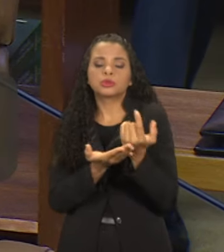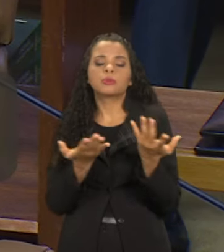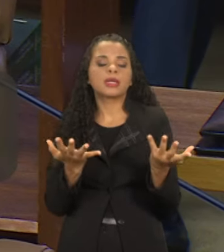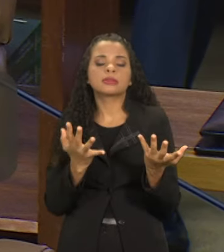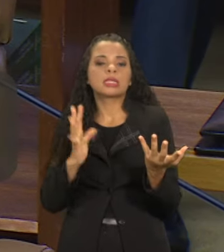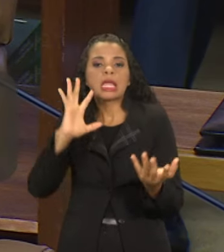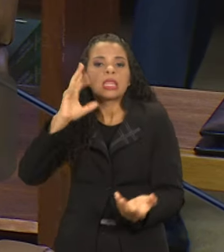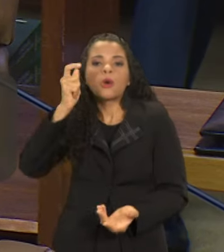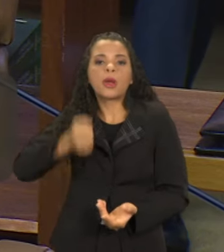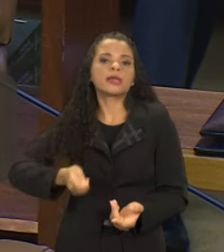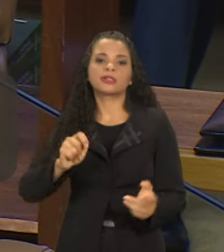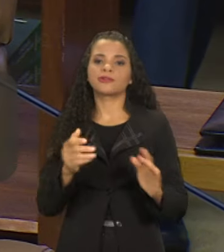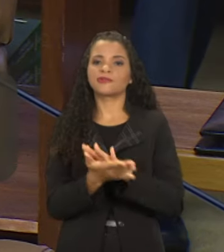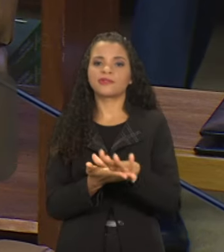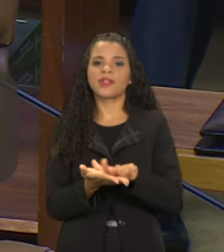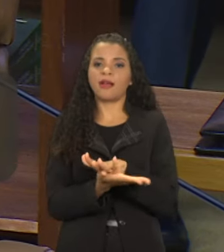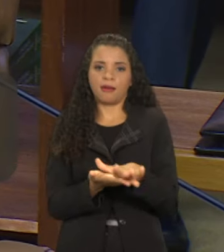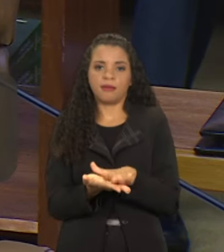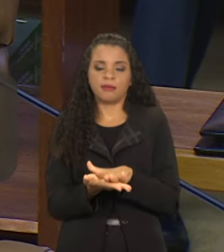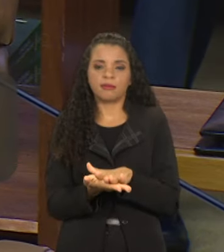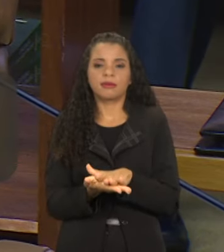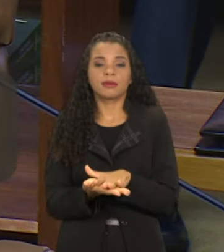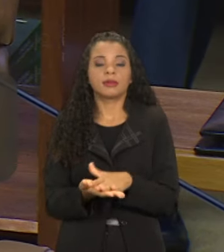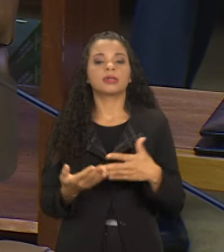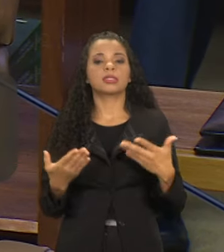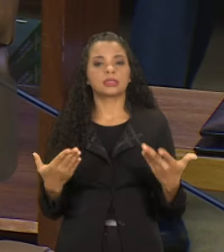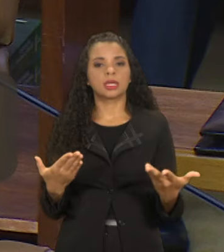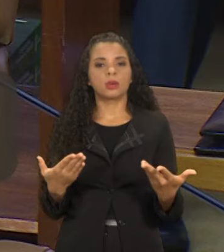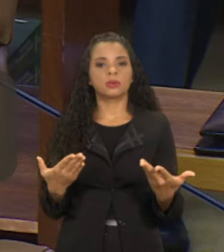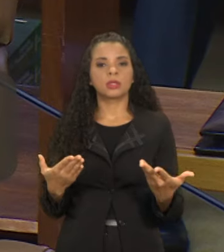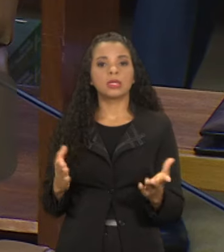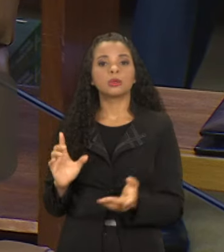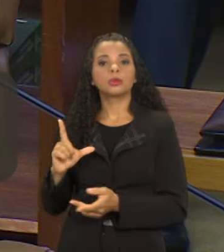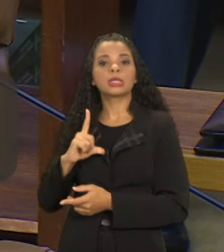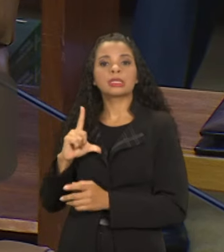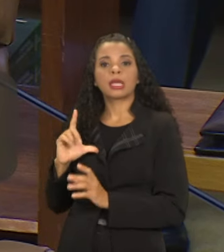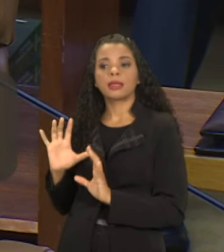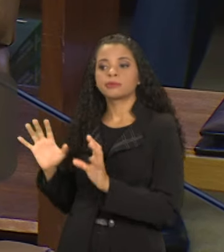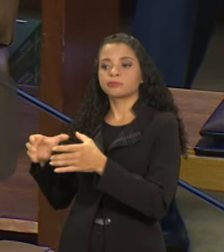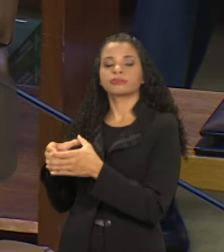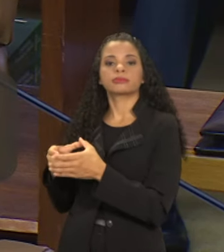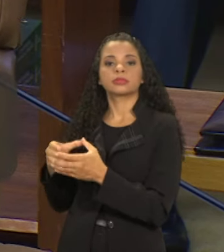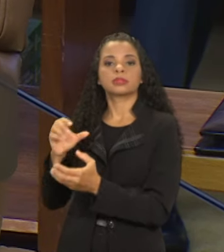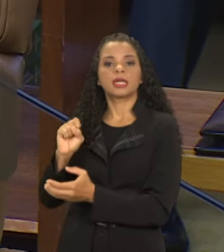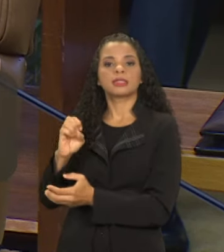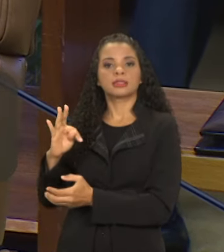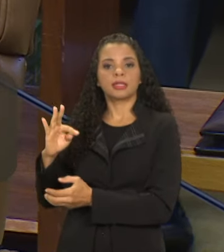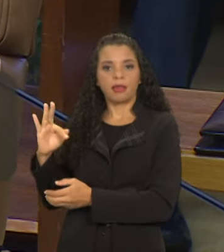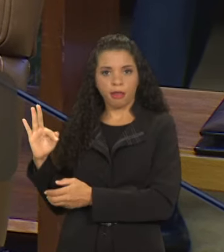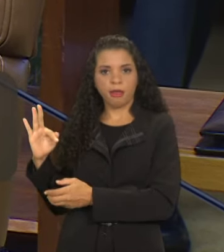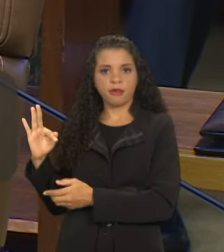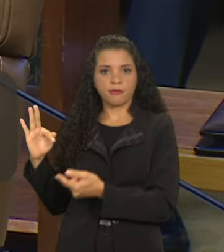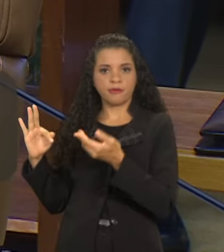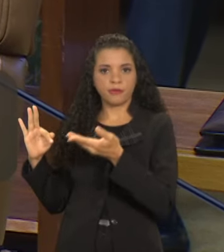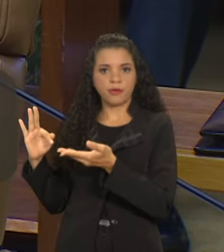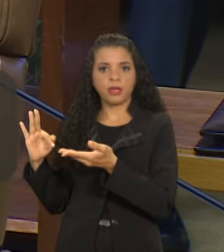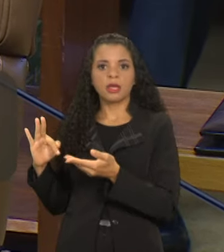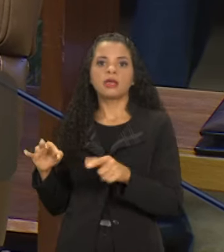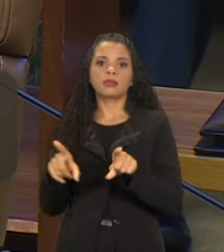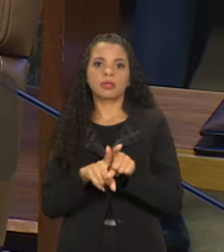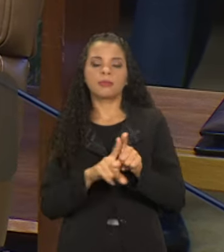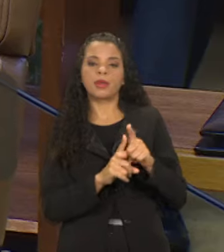no diálogo entre o Supremo, que eu era o presidente à época, com a procuradora-geral,